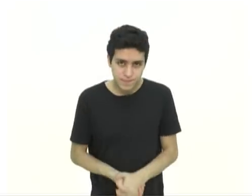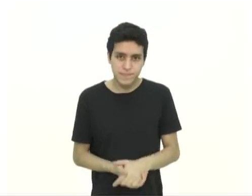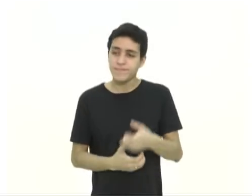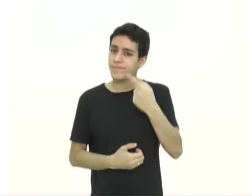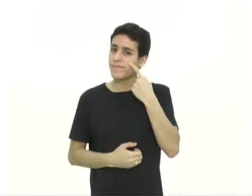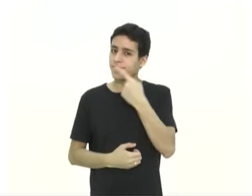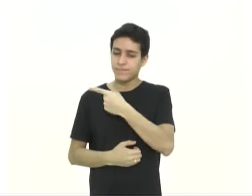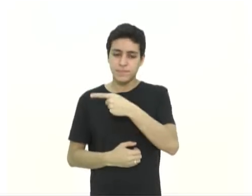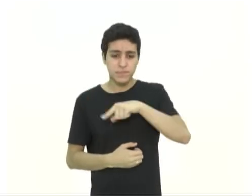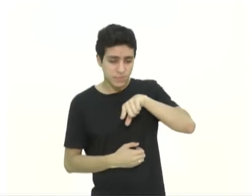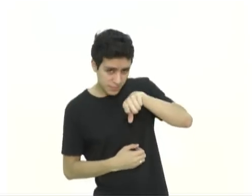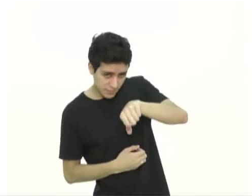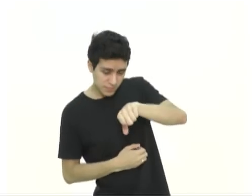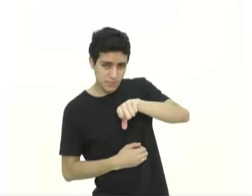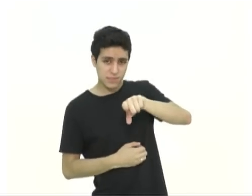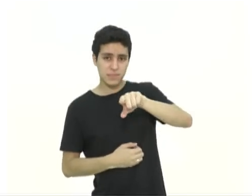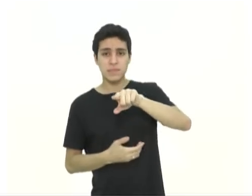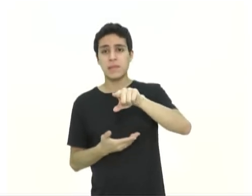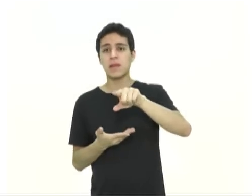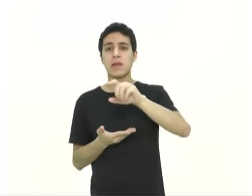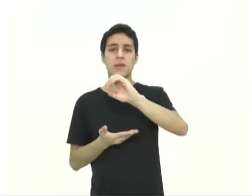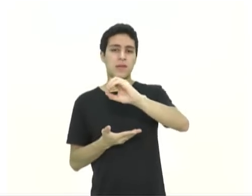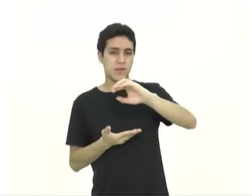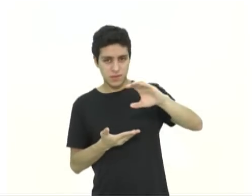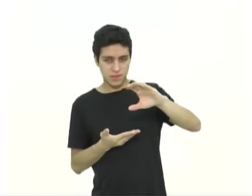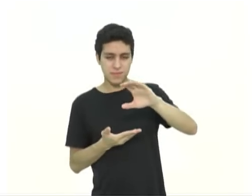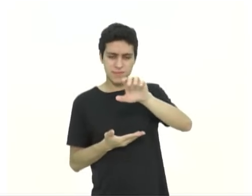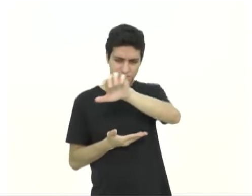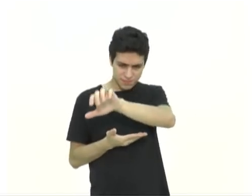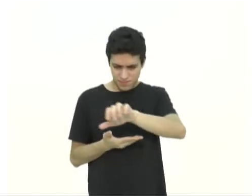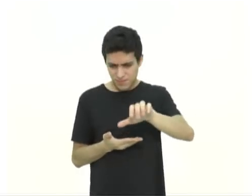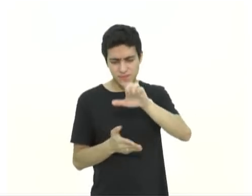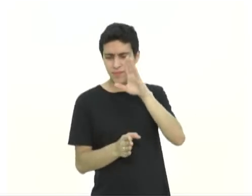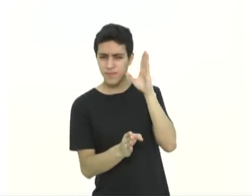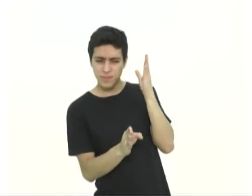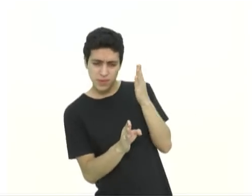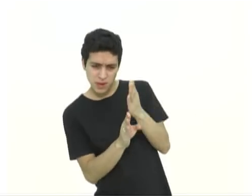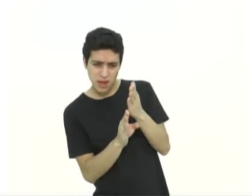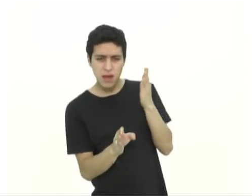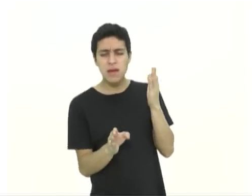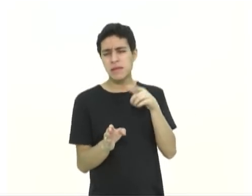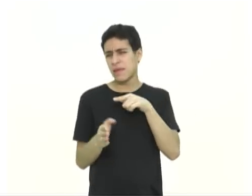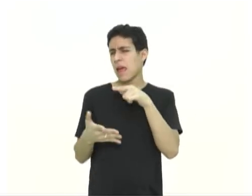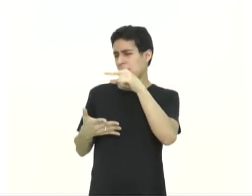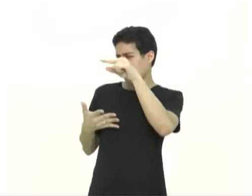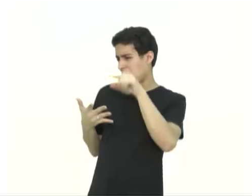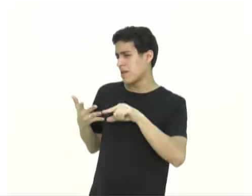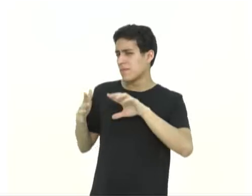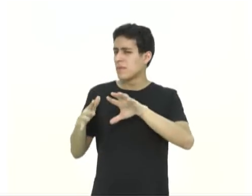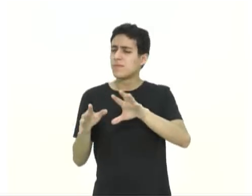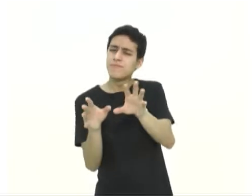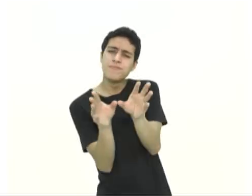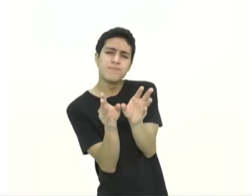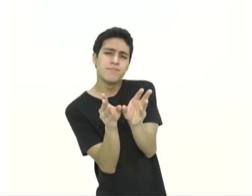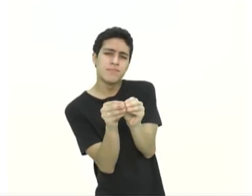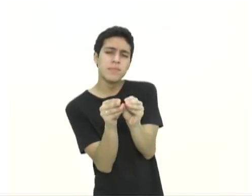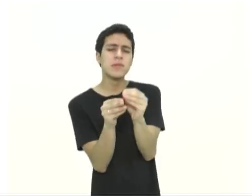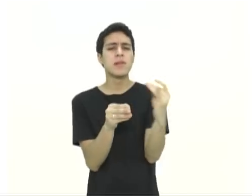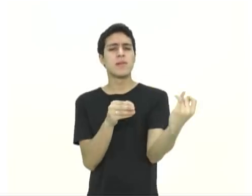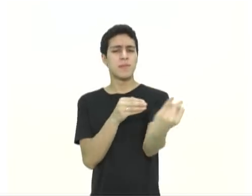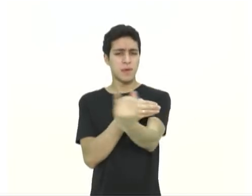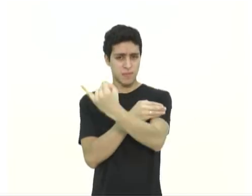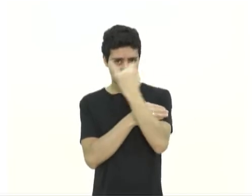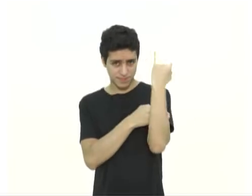o maior desenvolvimento do Ocidente, né, tem essas questões. Tem outras questões, né, trouxe algumas importantes